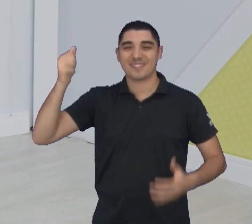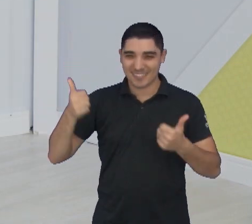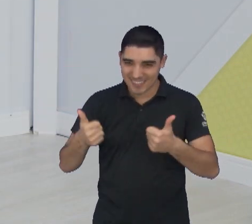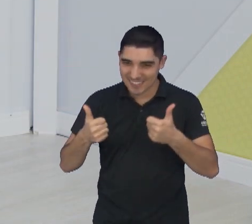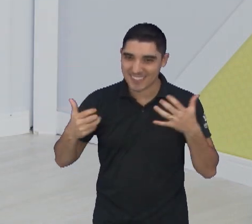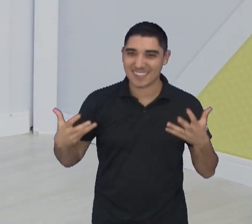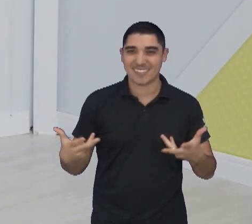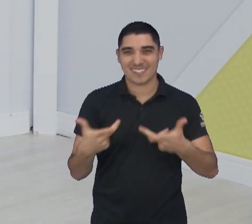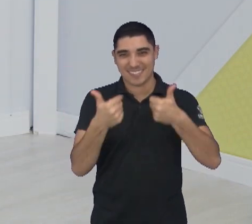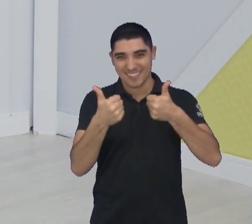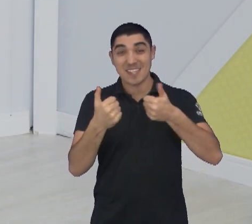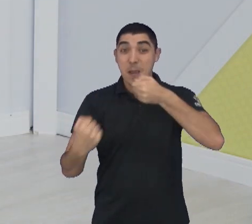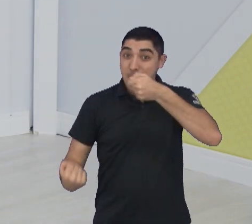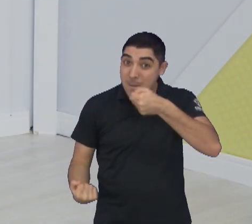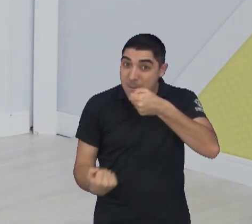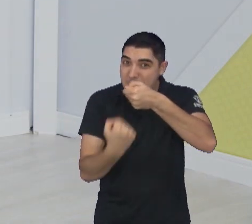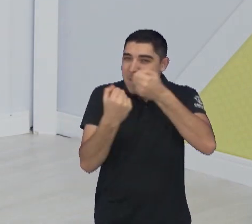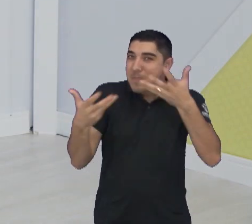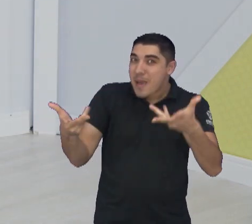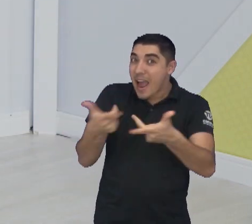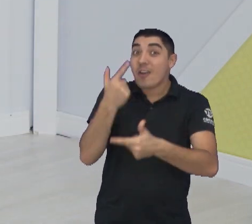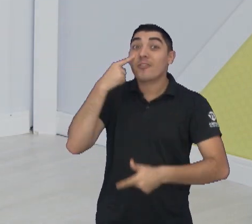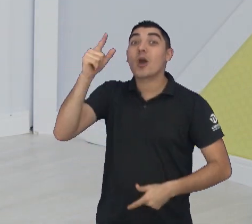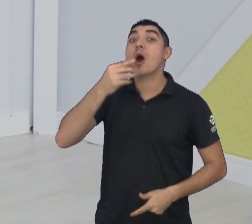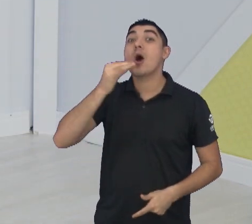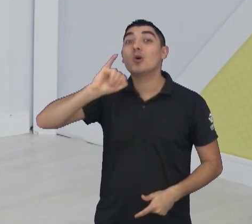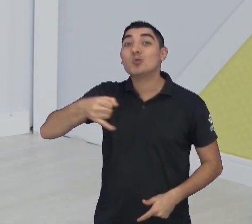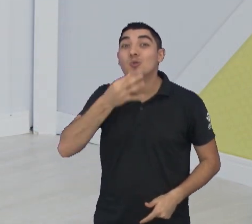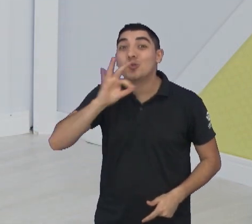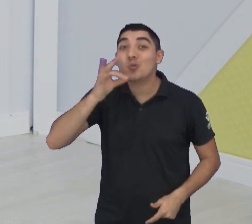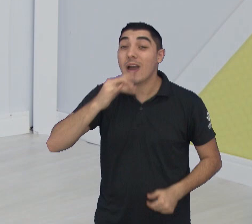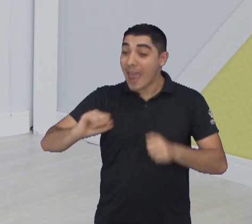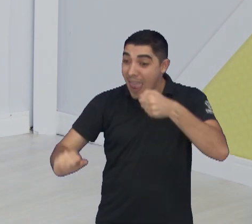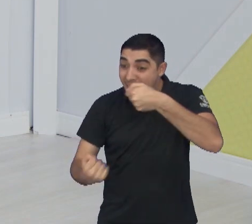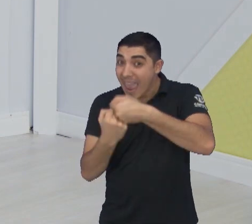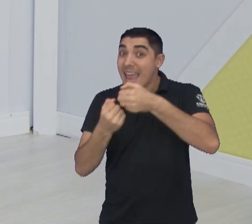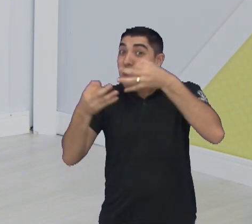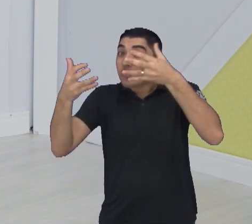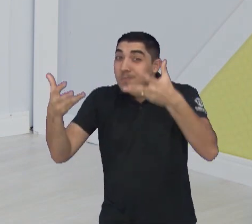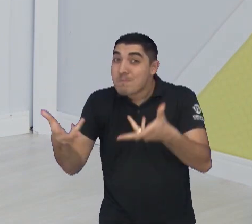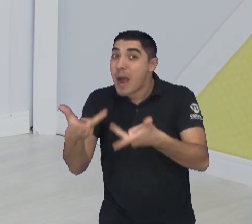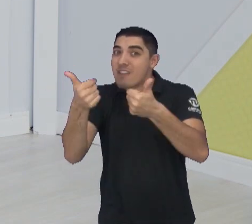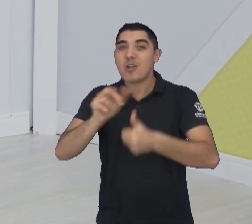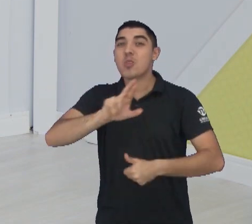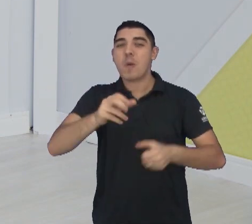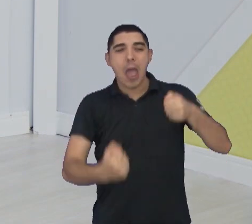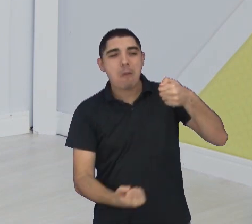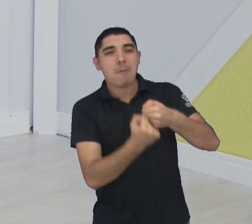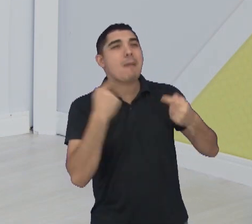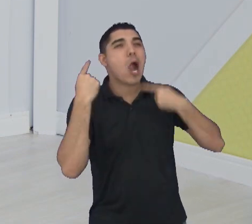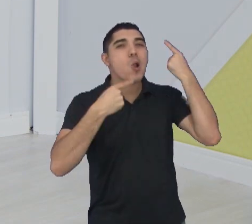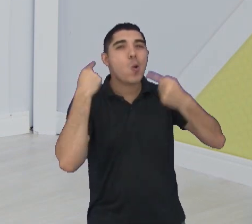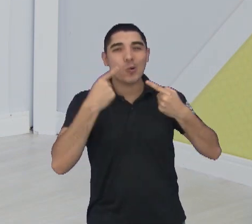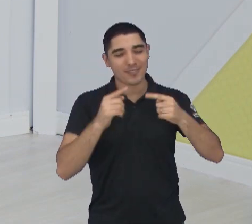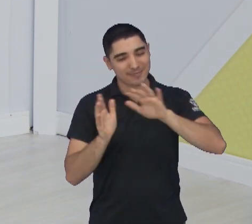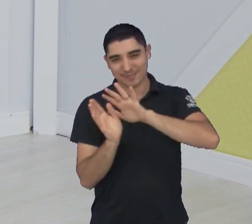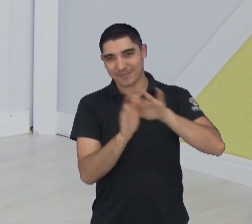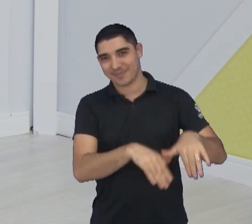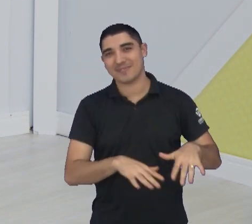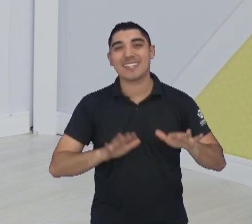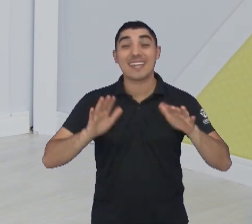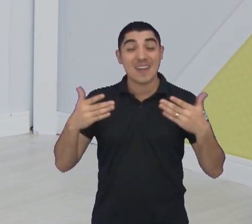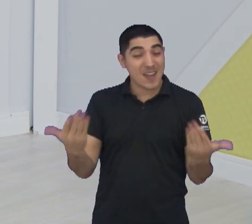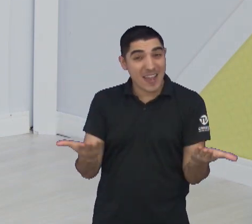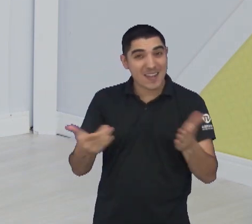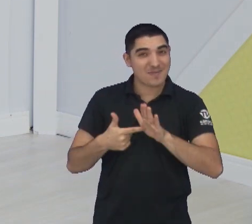Aê, Luizão, soquinho maroto. Pessoal de Jundiaí, é soquinho maroto, não é soquinho maluco não. Mas que beleza. E a gente começa hoje falando